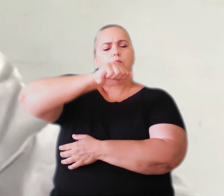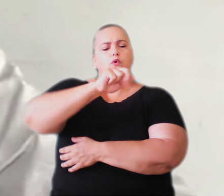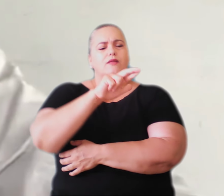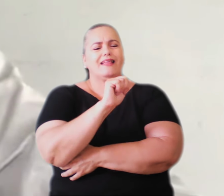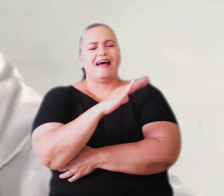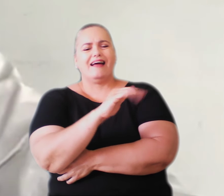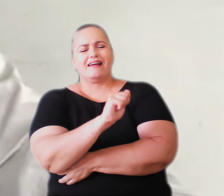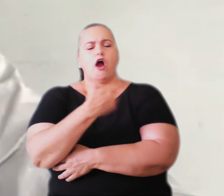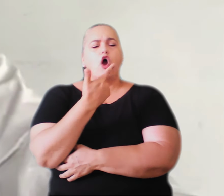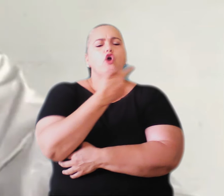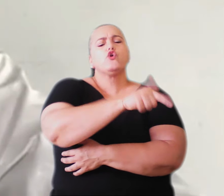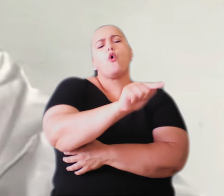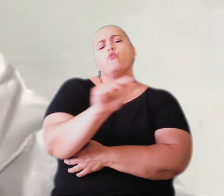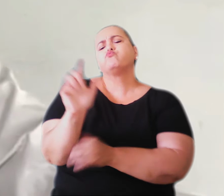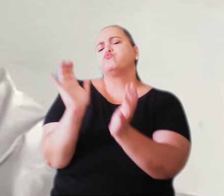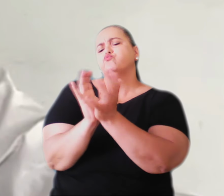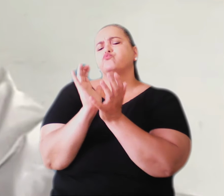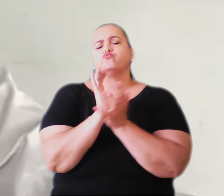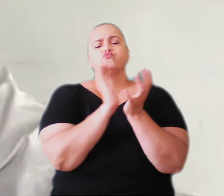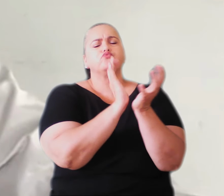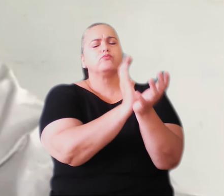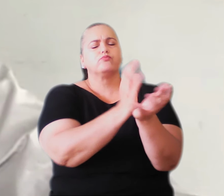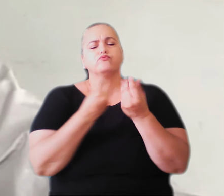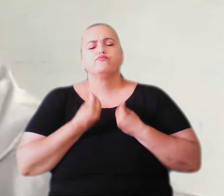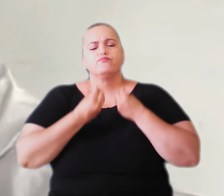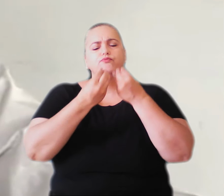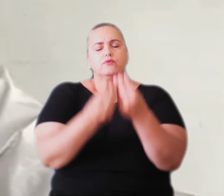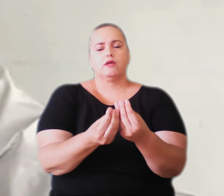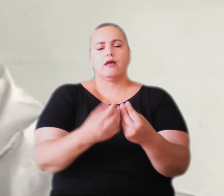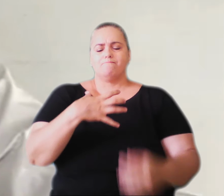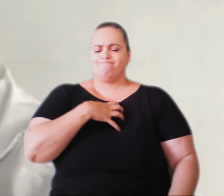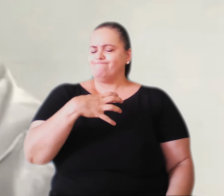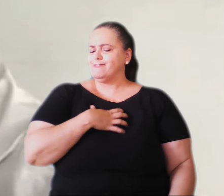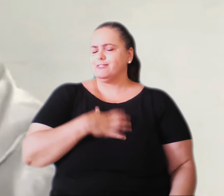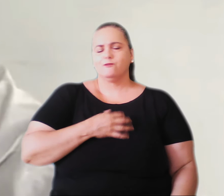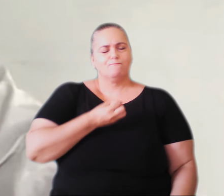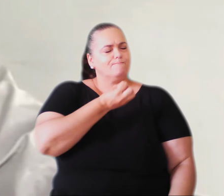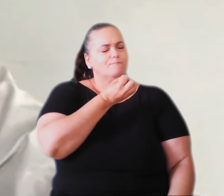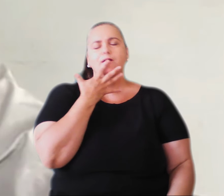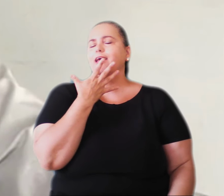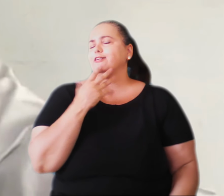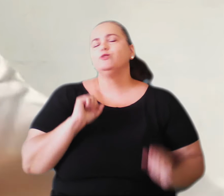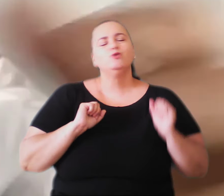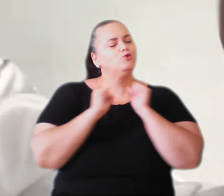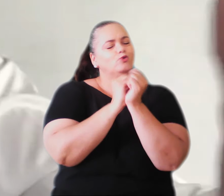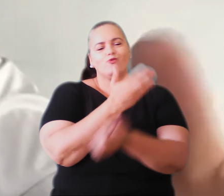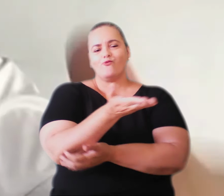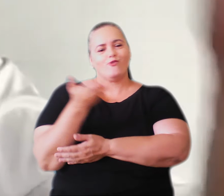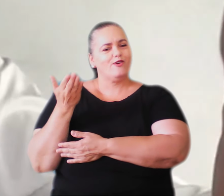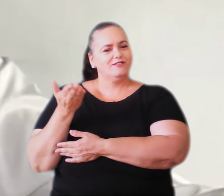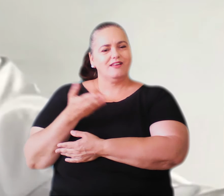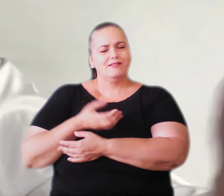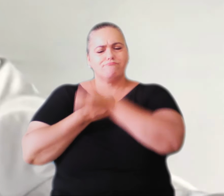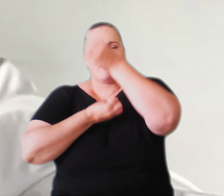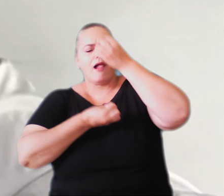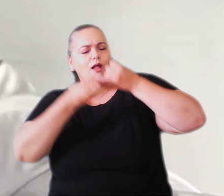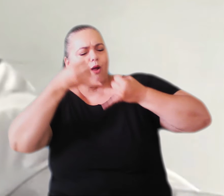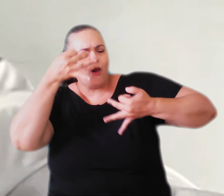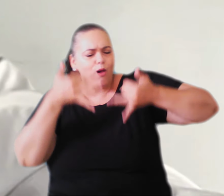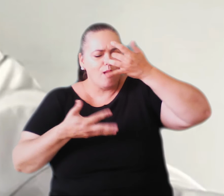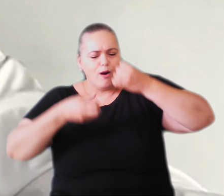e tantos outros que já deixaram esse legado. Então, eu me sinto muito à vontade aqui com vocês para nós discorrermos sobre essa